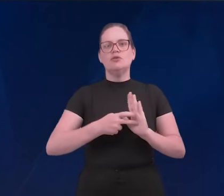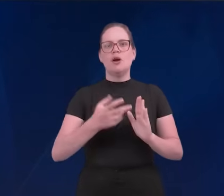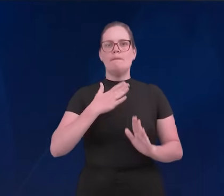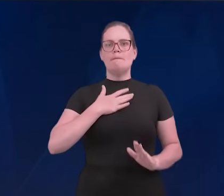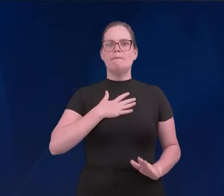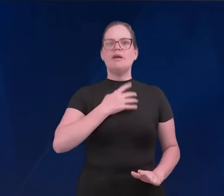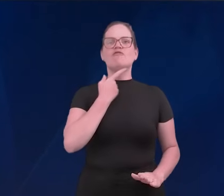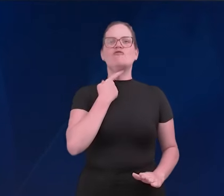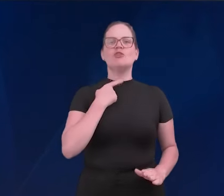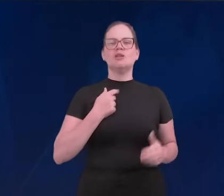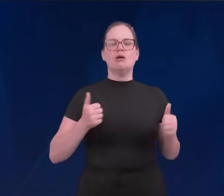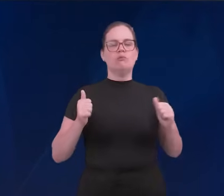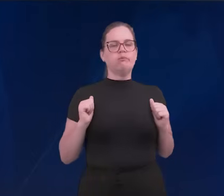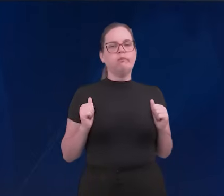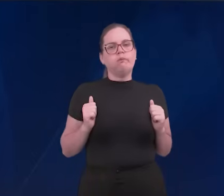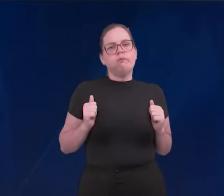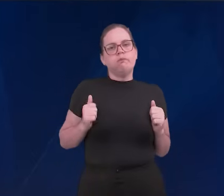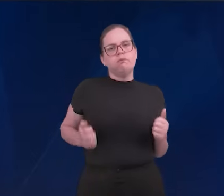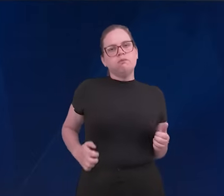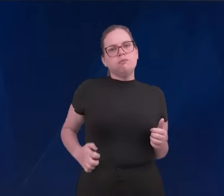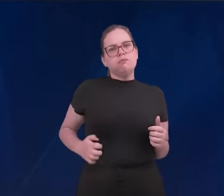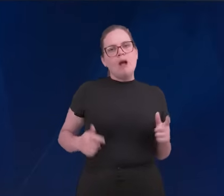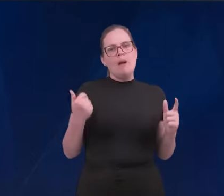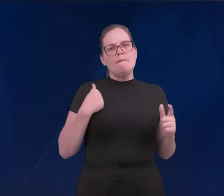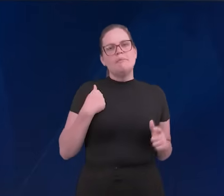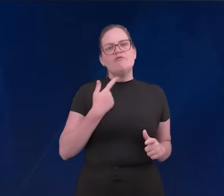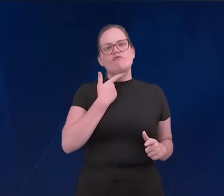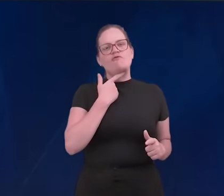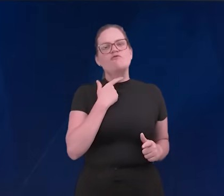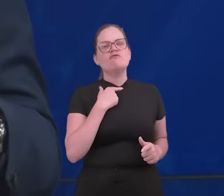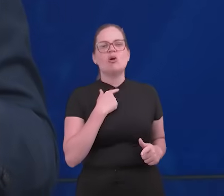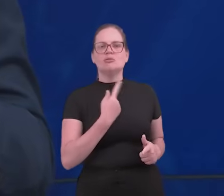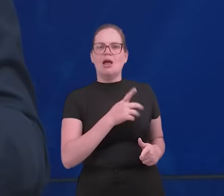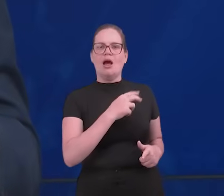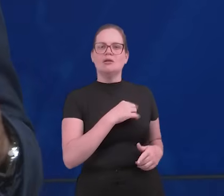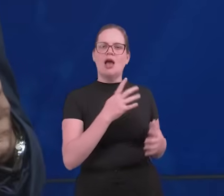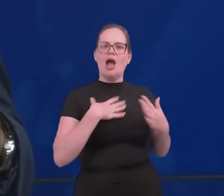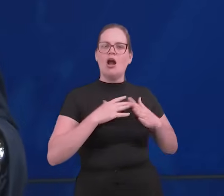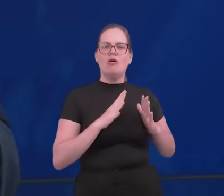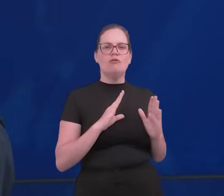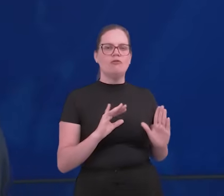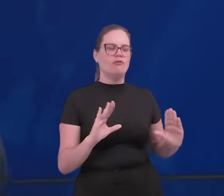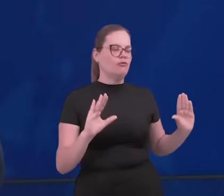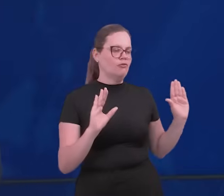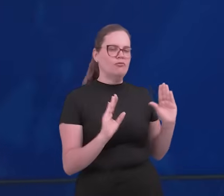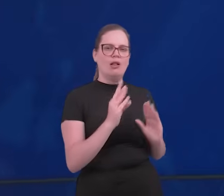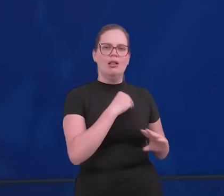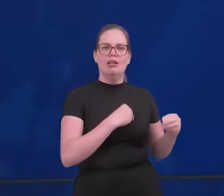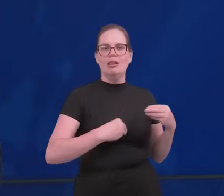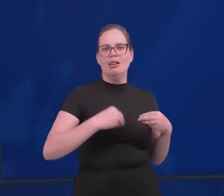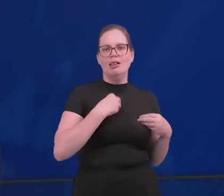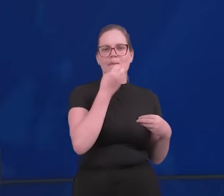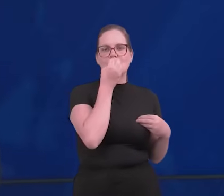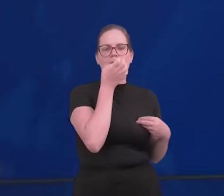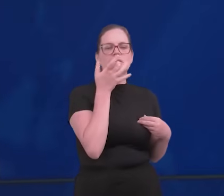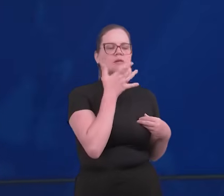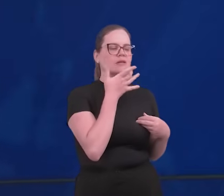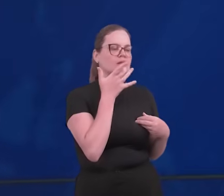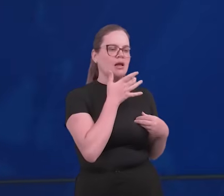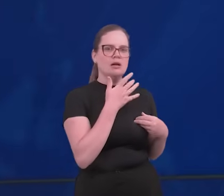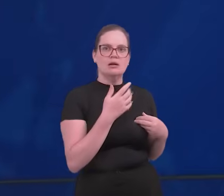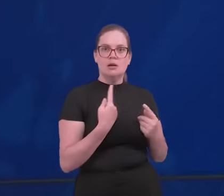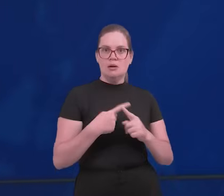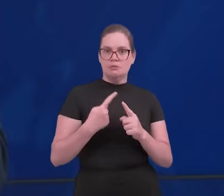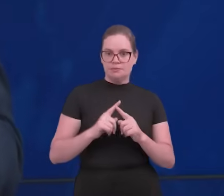seja, do que é carnal, e proporciona conforto. Ela era de